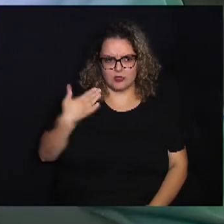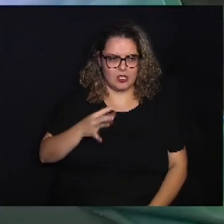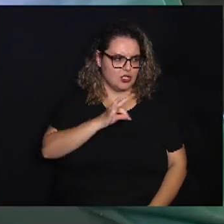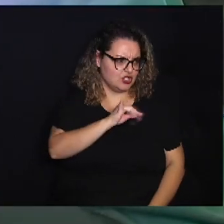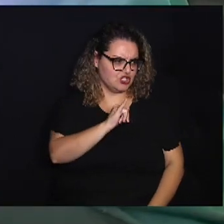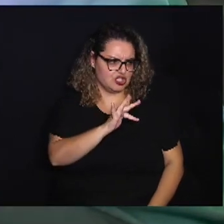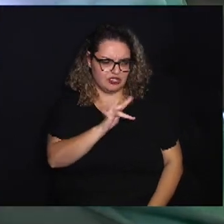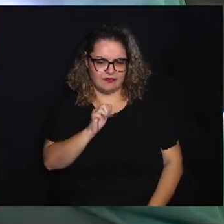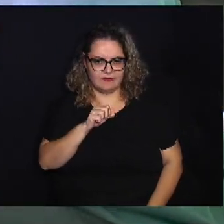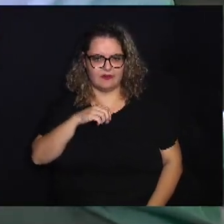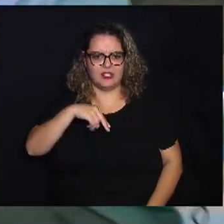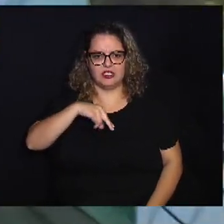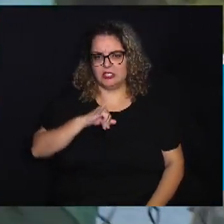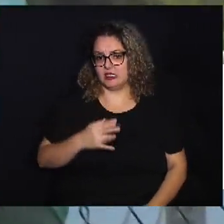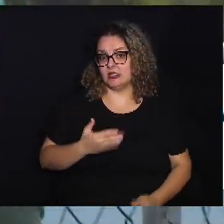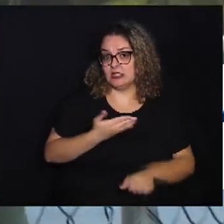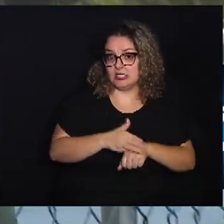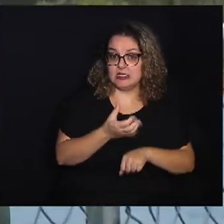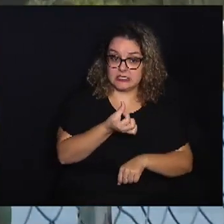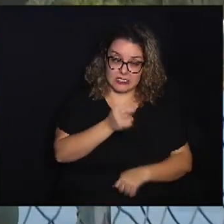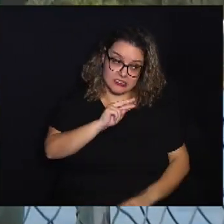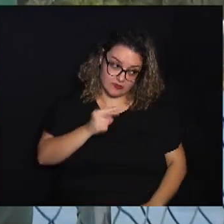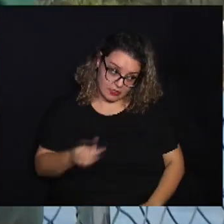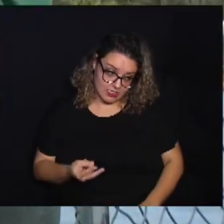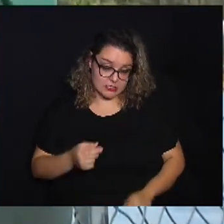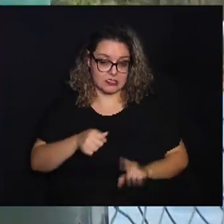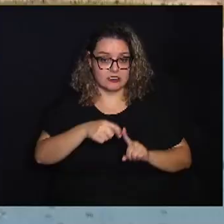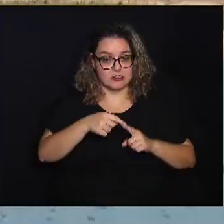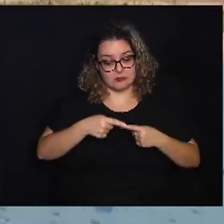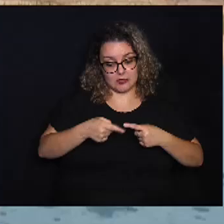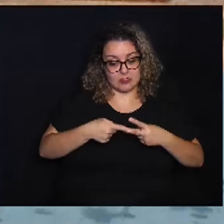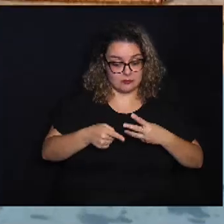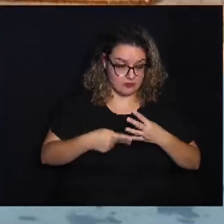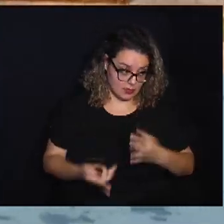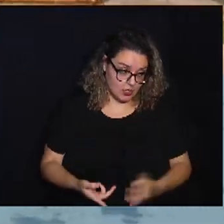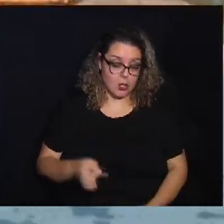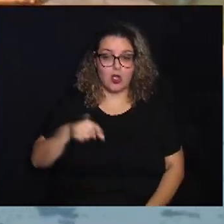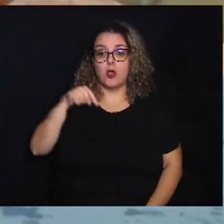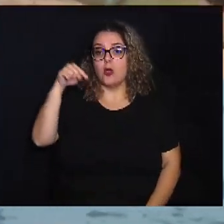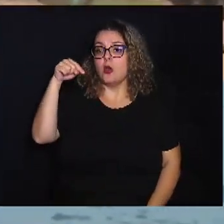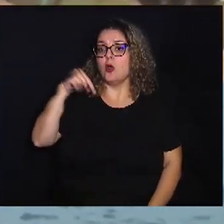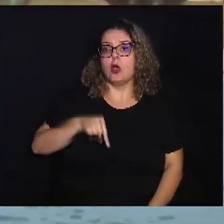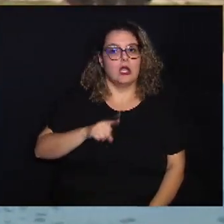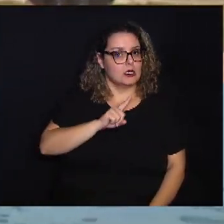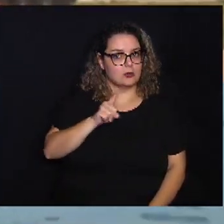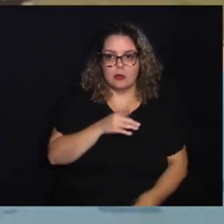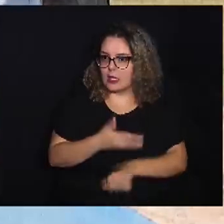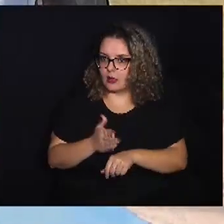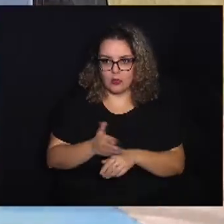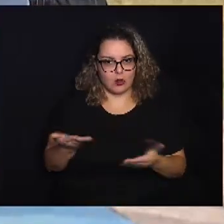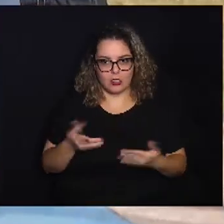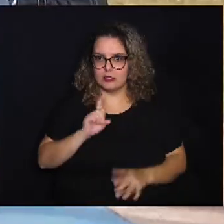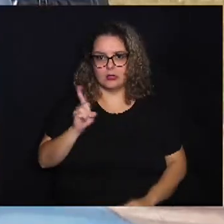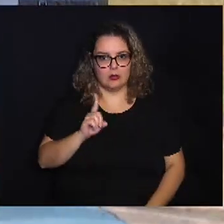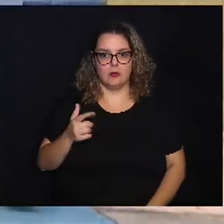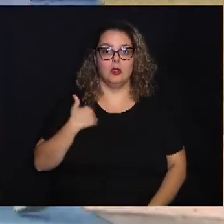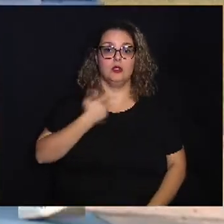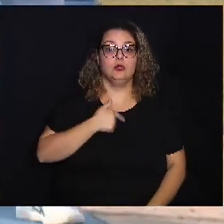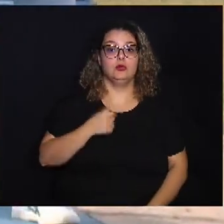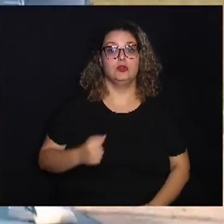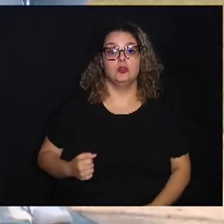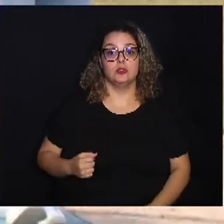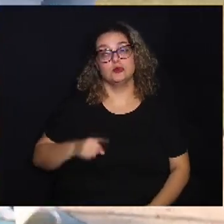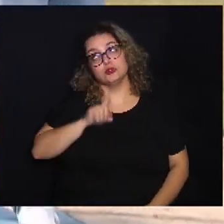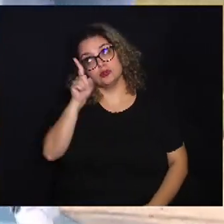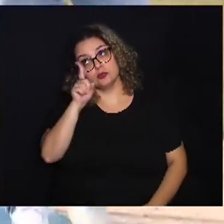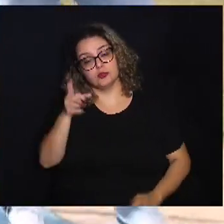6 vezes por semana. Os Jogos Olímpicos não é só agora que a gente treina. Nós fomos para os Jogos de